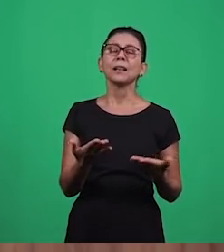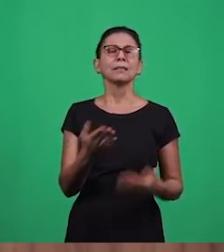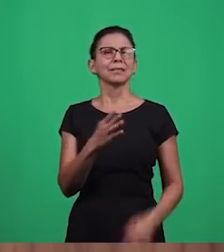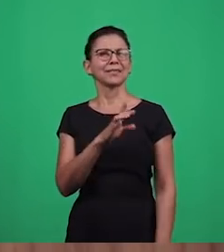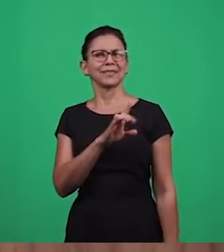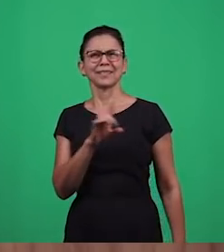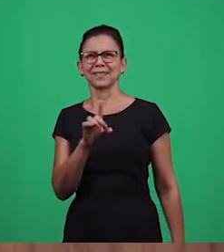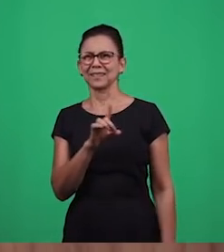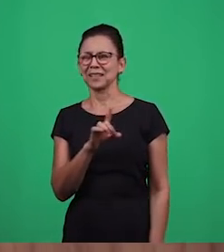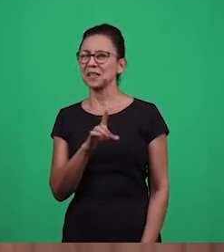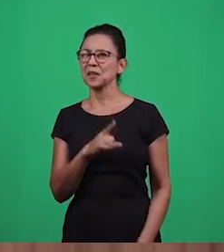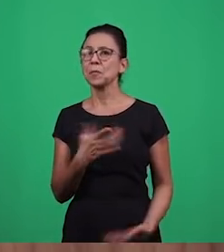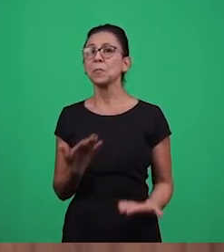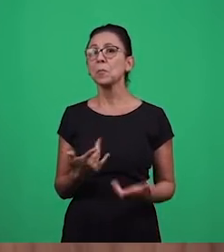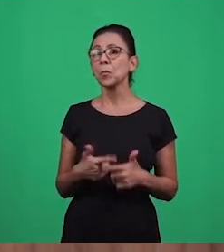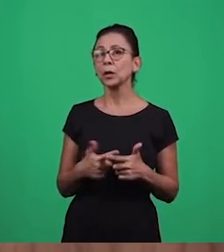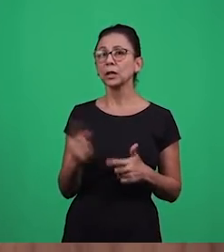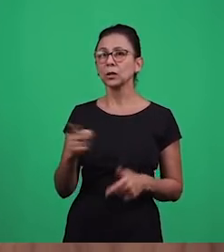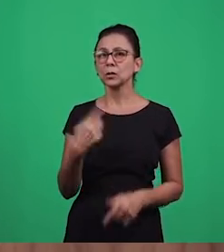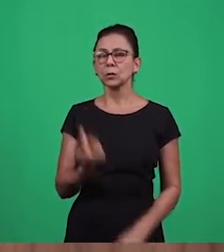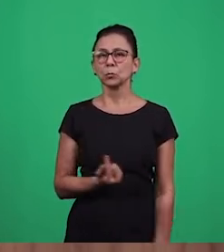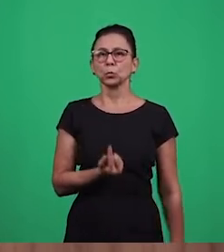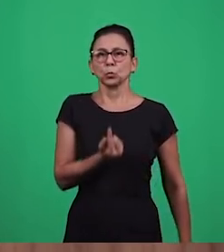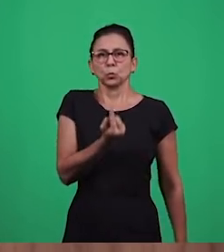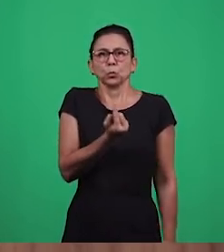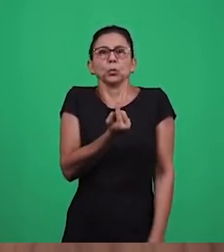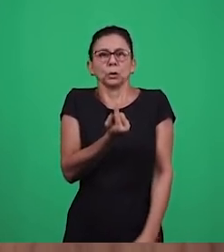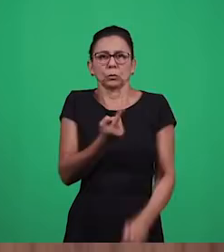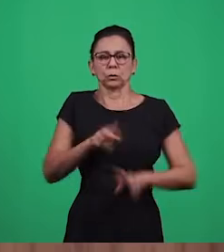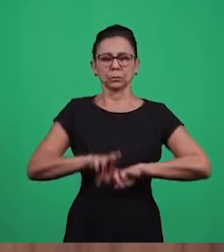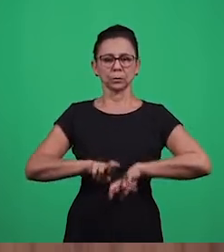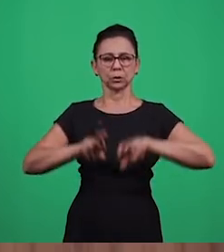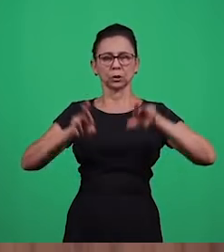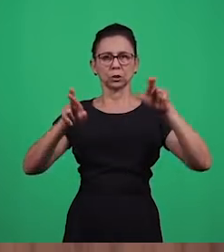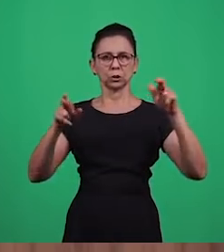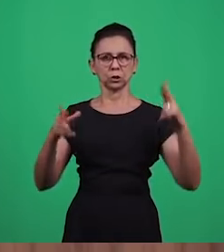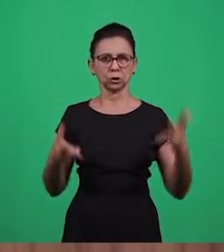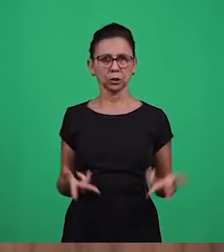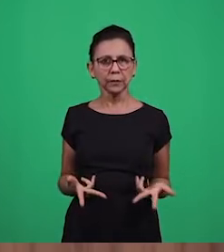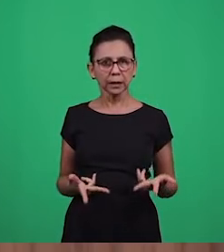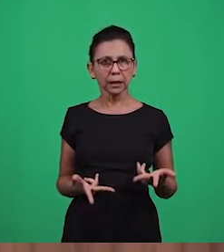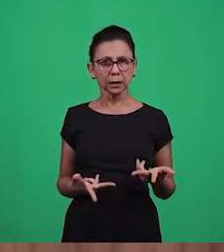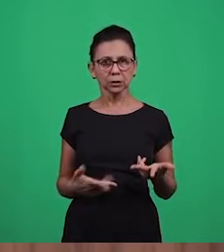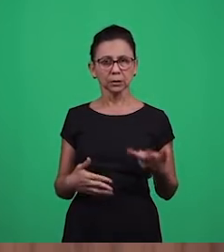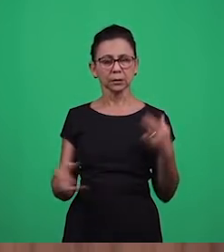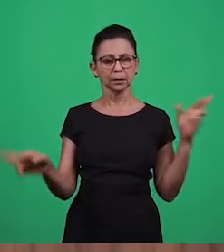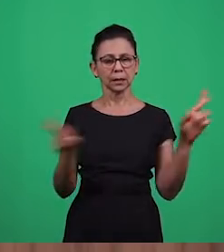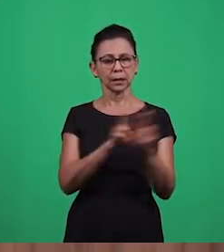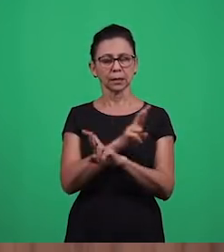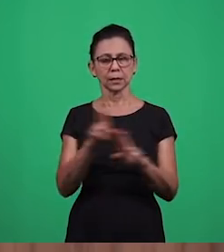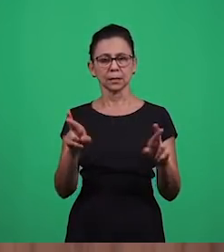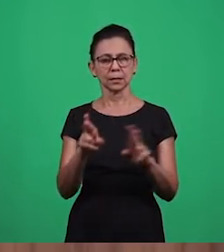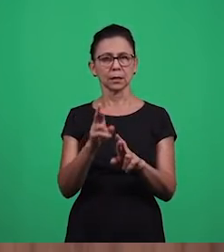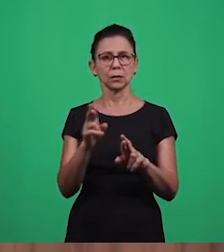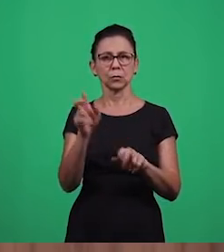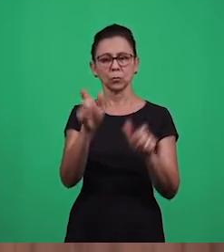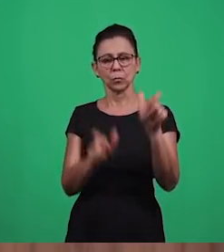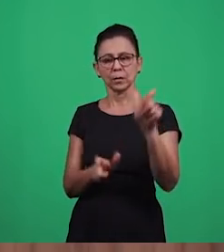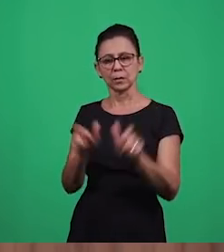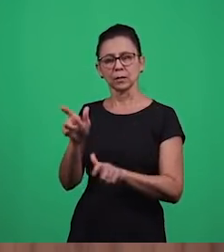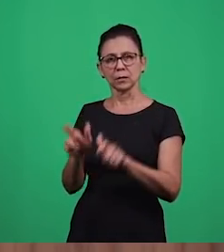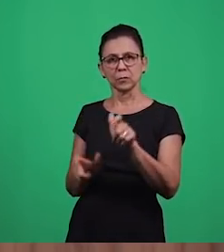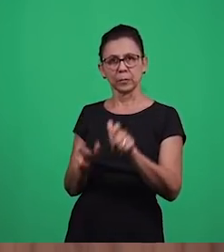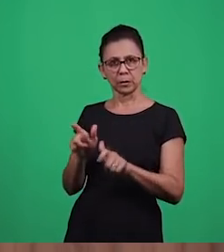não. Isso porque somos únicos. Nos constituímos na interação com os outros. A identidade